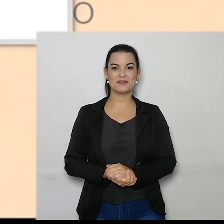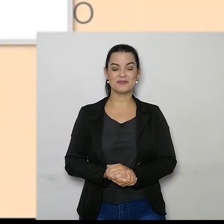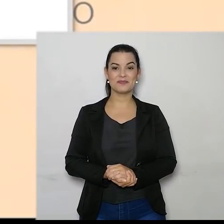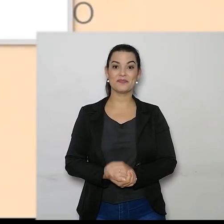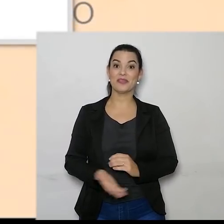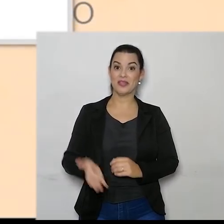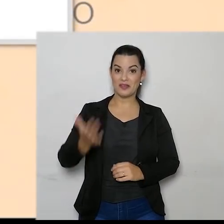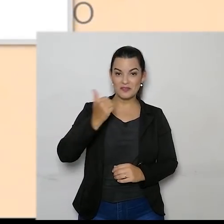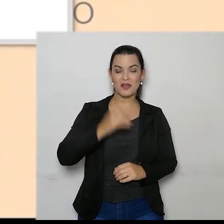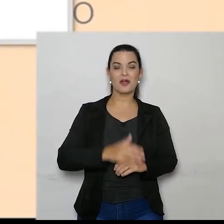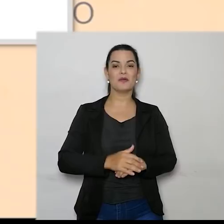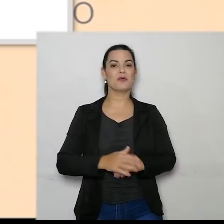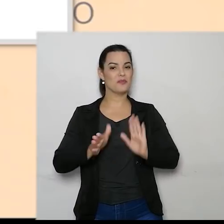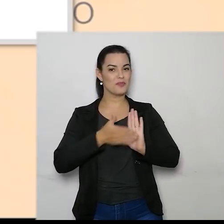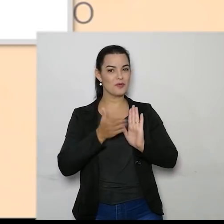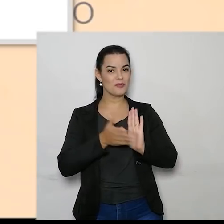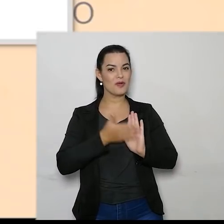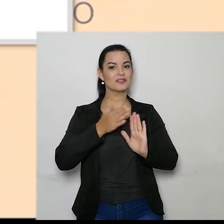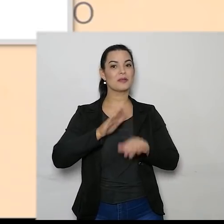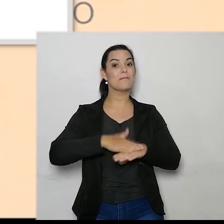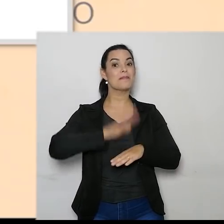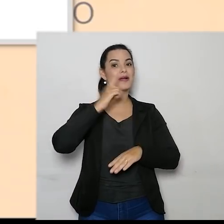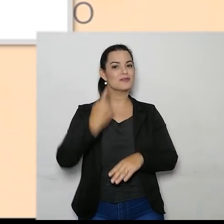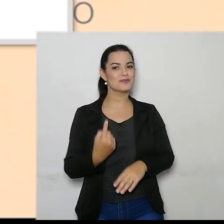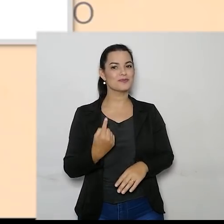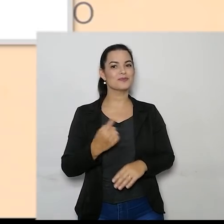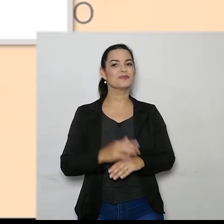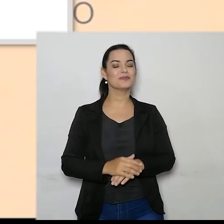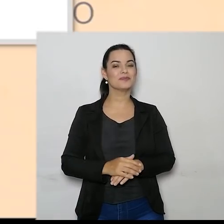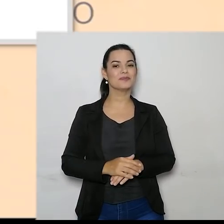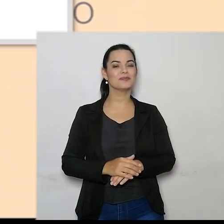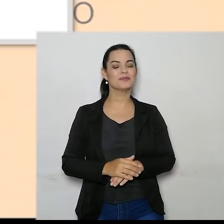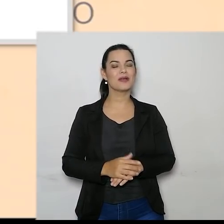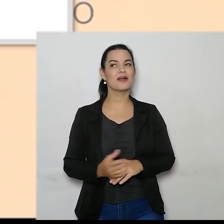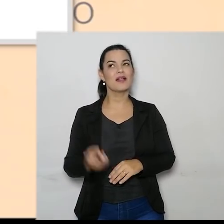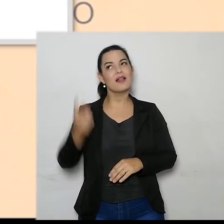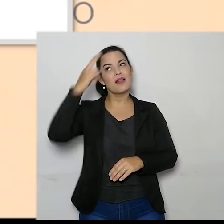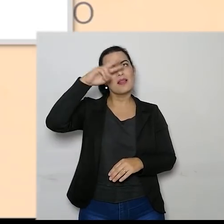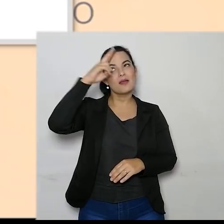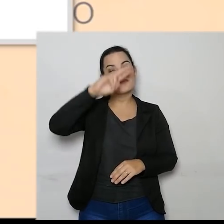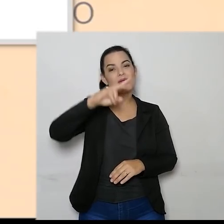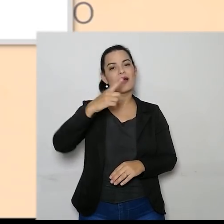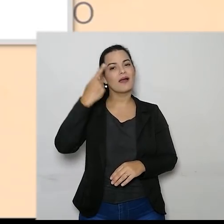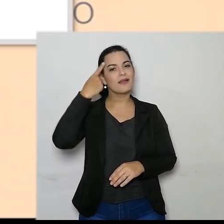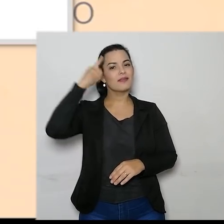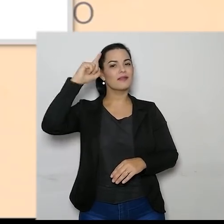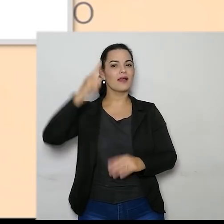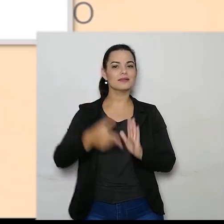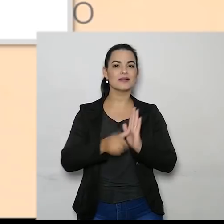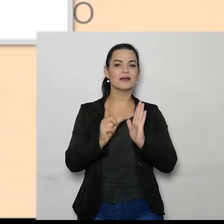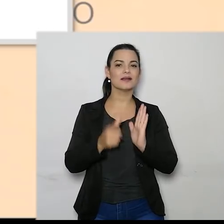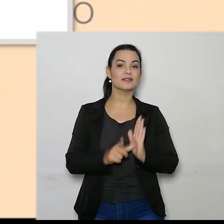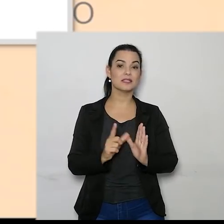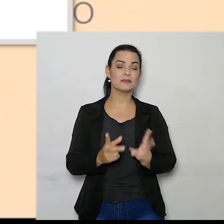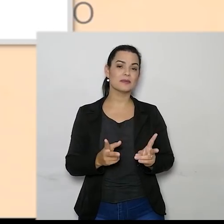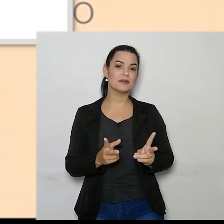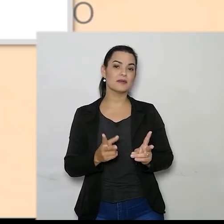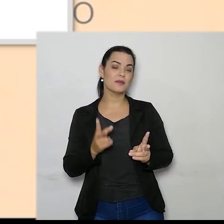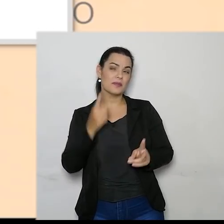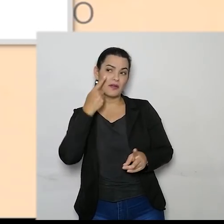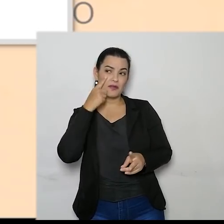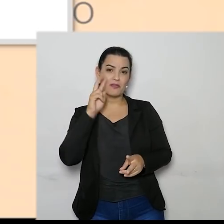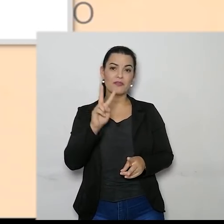meus amores, mais uma proposta aqui para a gente poder retomar algumas ideias e ver aí se a compreensão